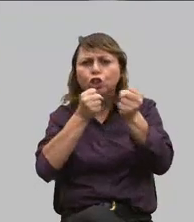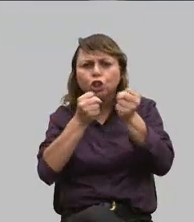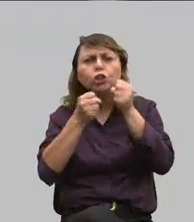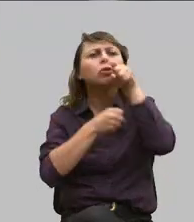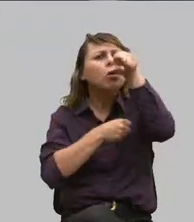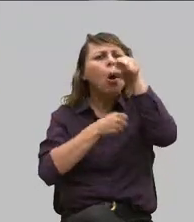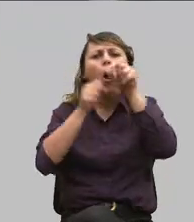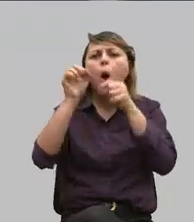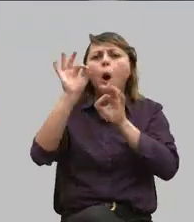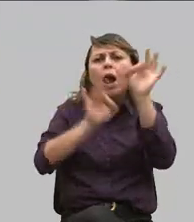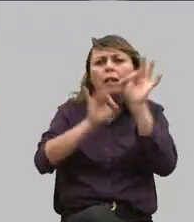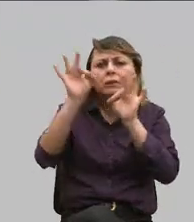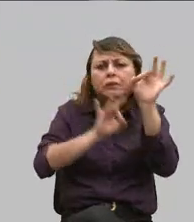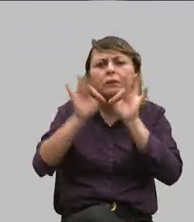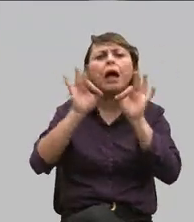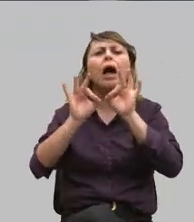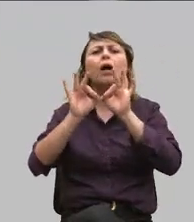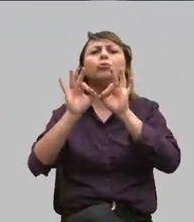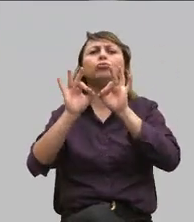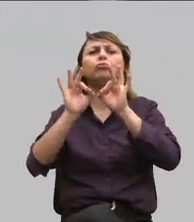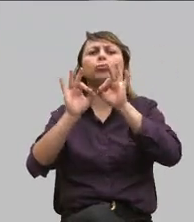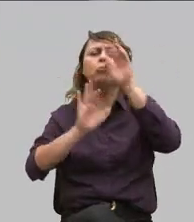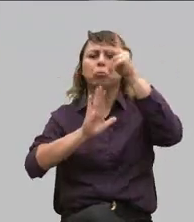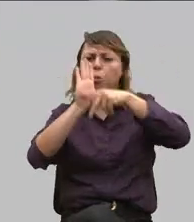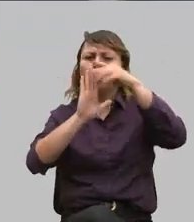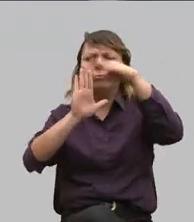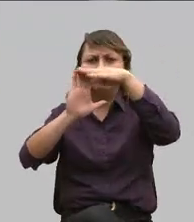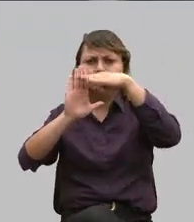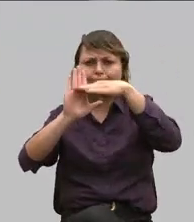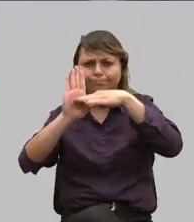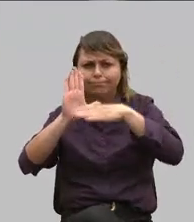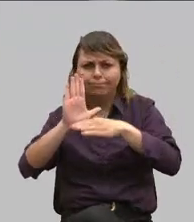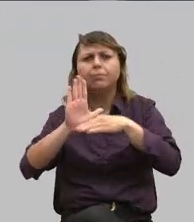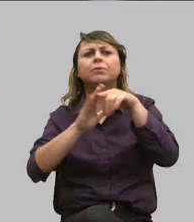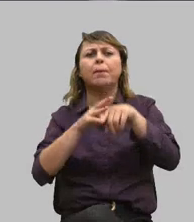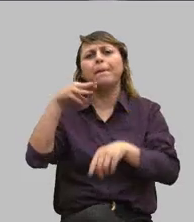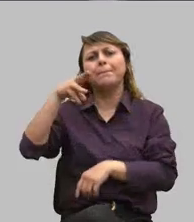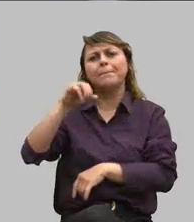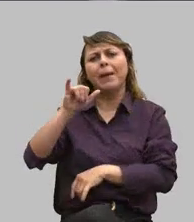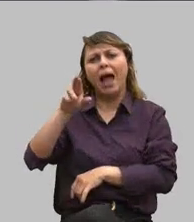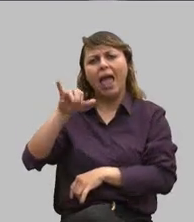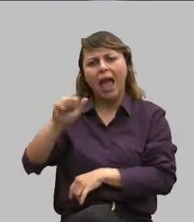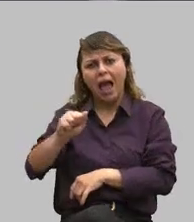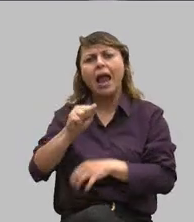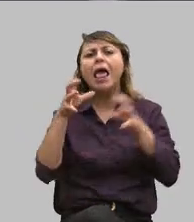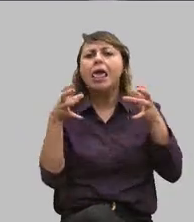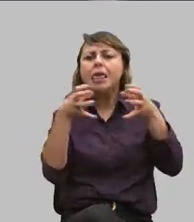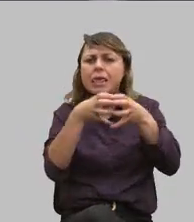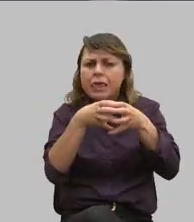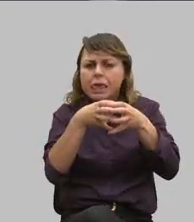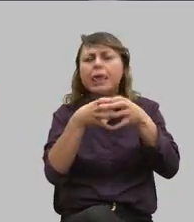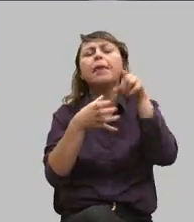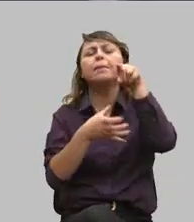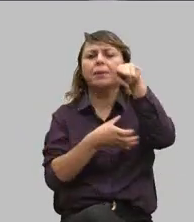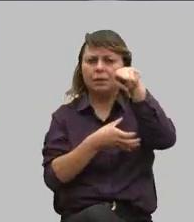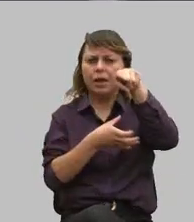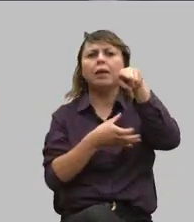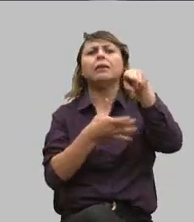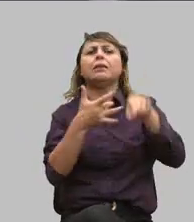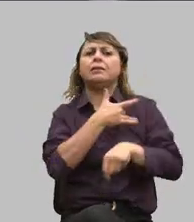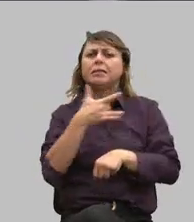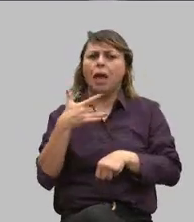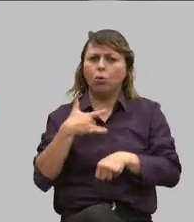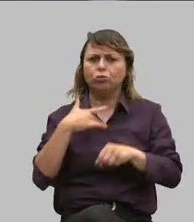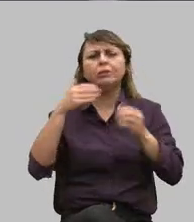senhor secretário dizer que juntamente com Naiara a equipe da saúde né do programa saúde na escola na Secretaria de